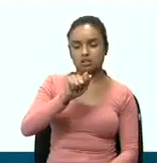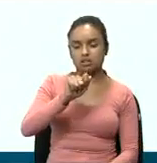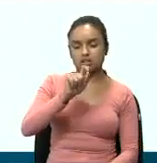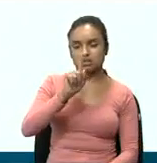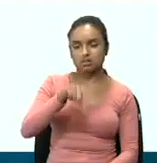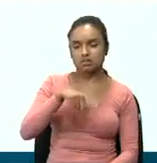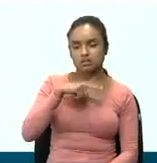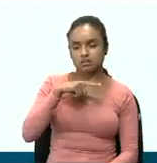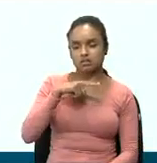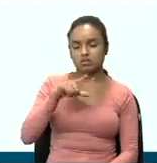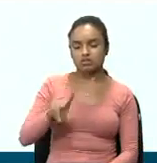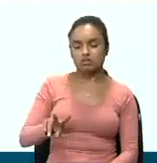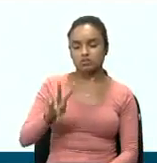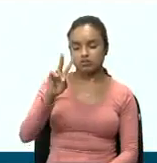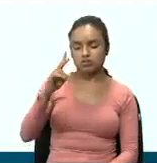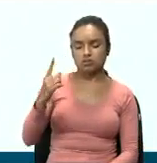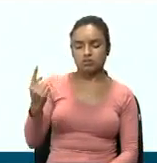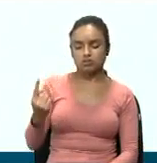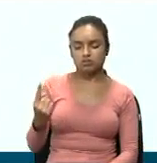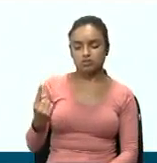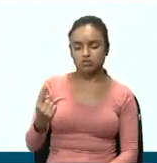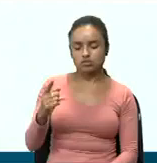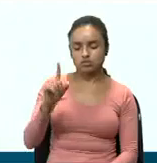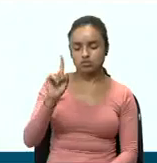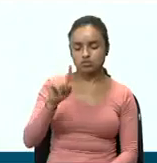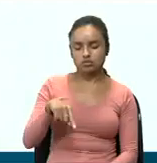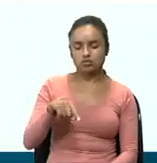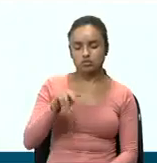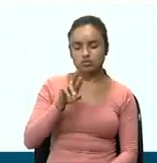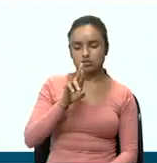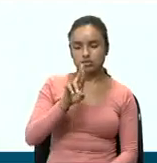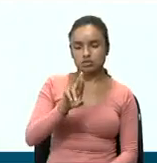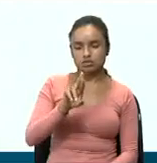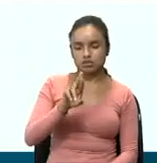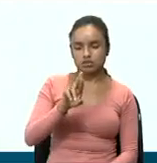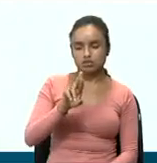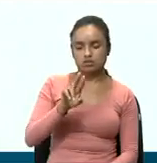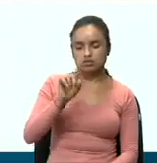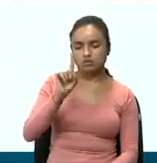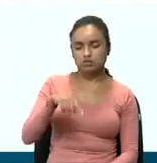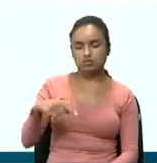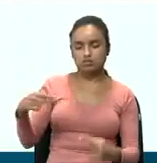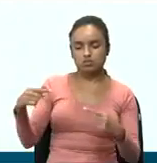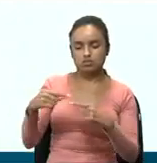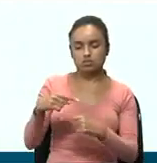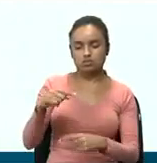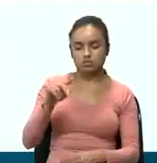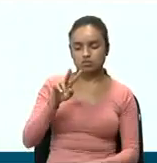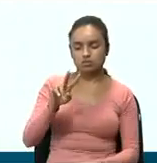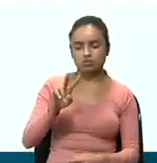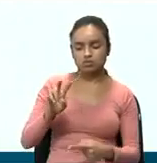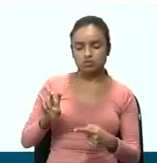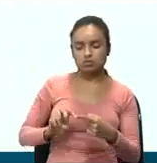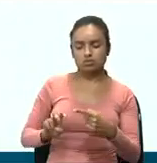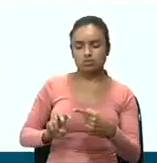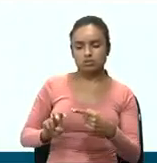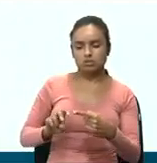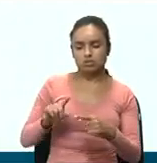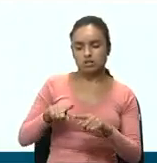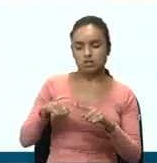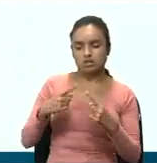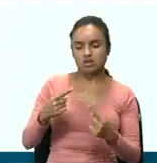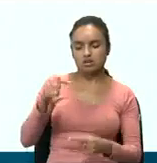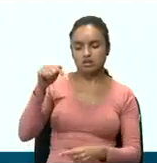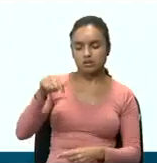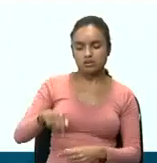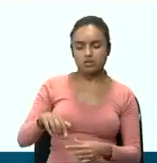vale 1, e eu tenho, então, que o R, no caso, é igual a 2/5. Por se tratar